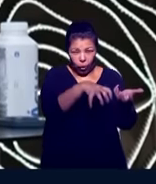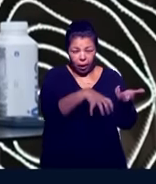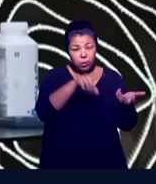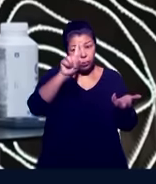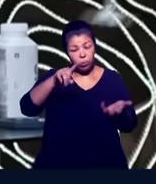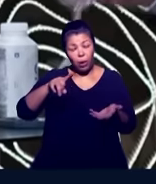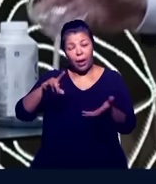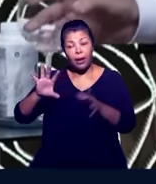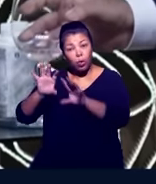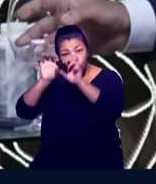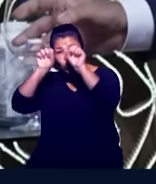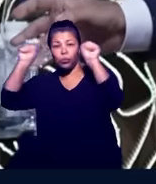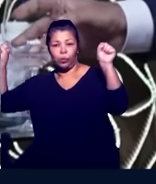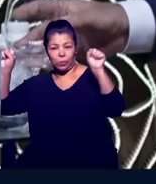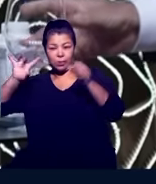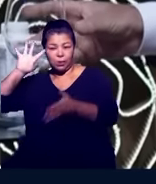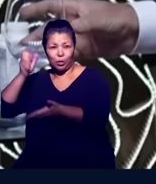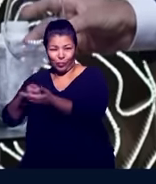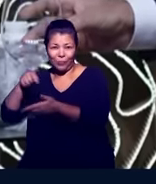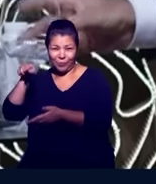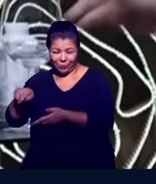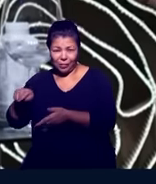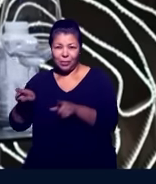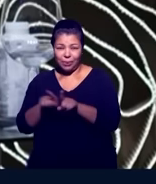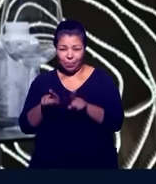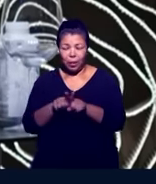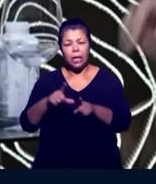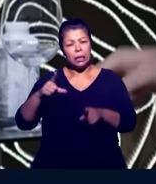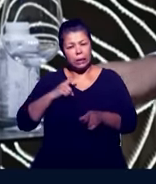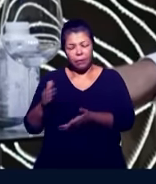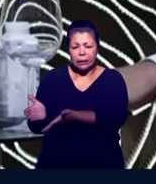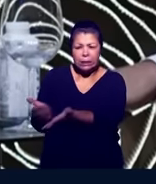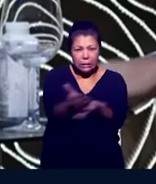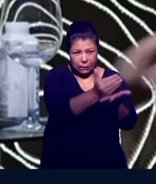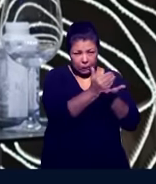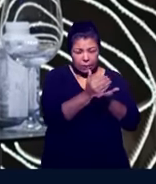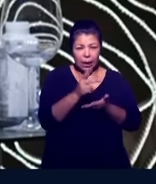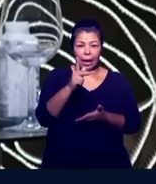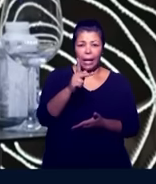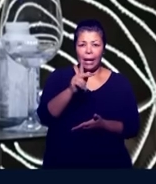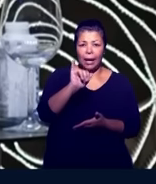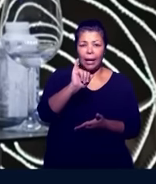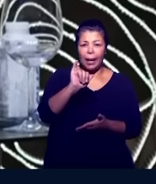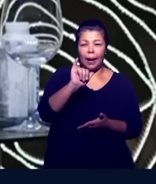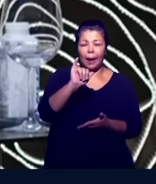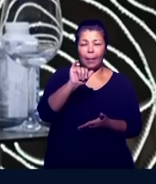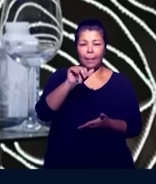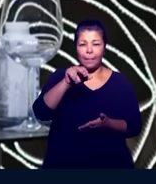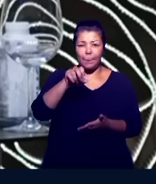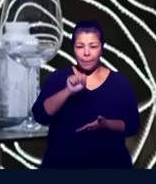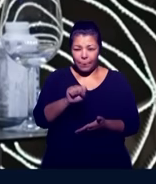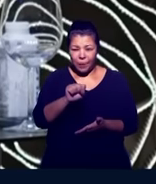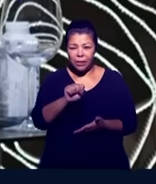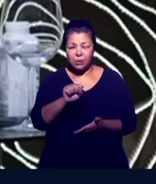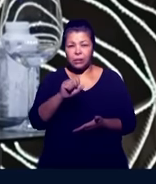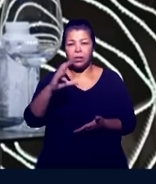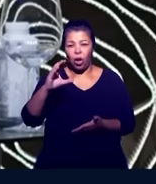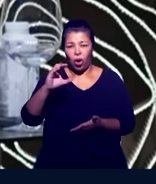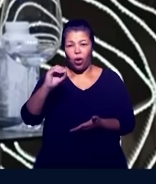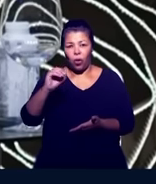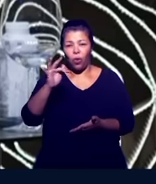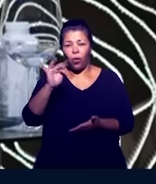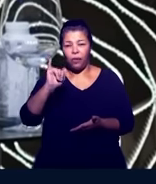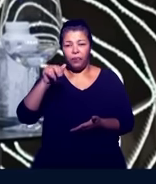Supremo depois de 30 anos de arrecadação de piscofins que era feita do mesmo jeito usos e costumes todo